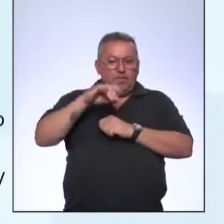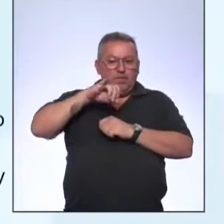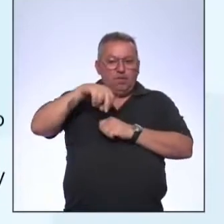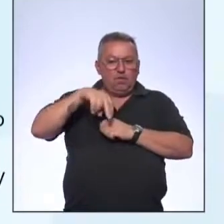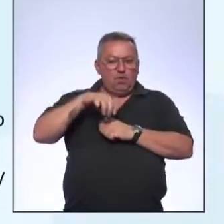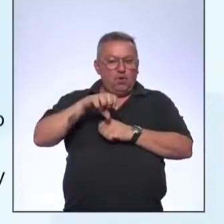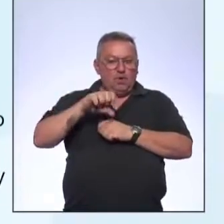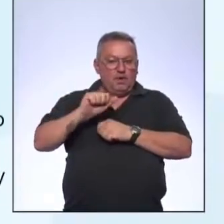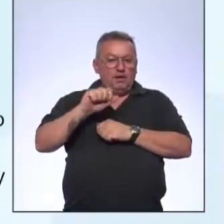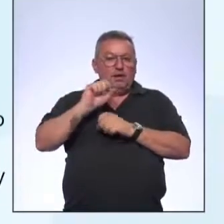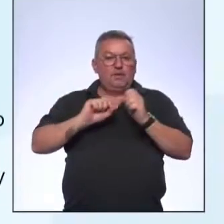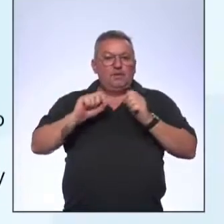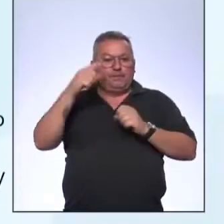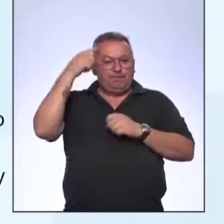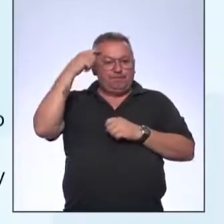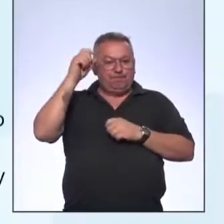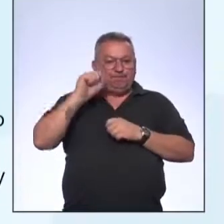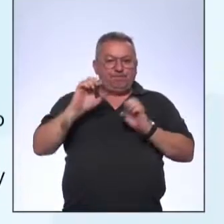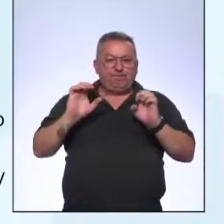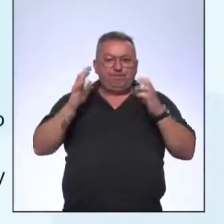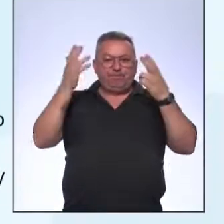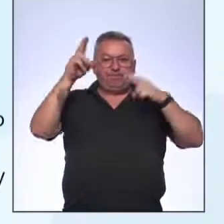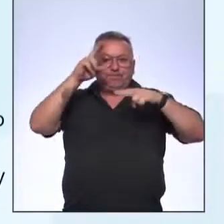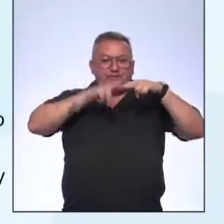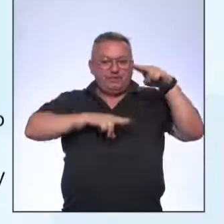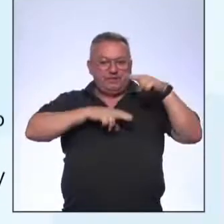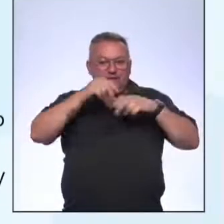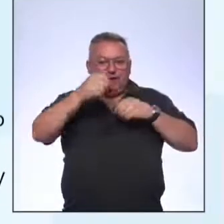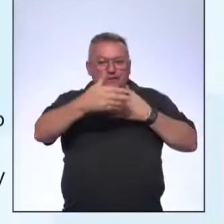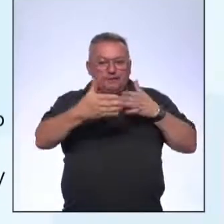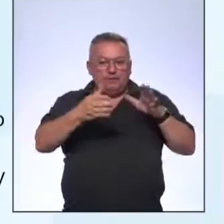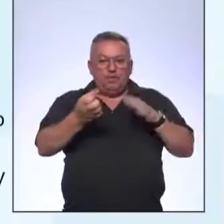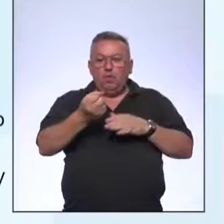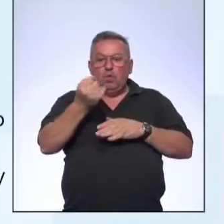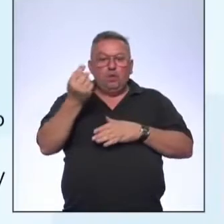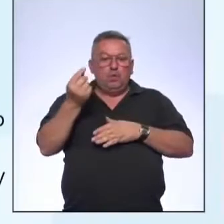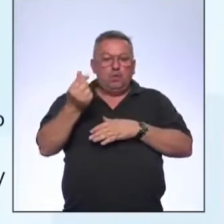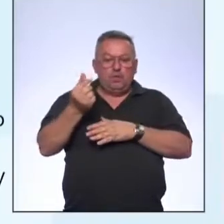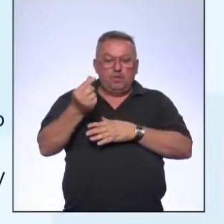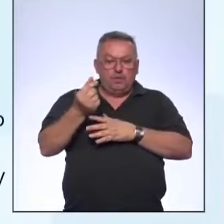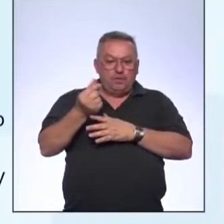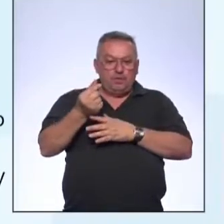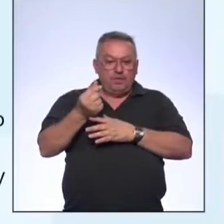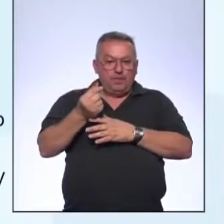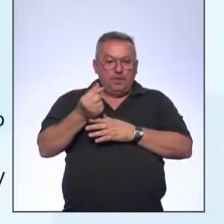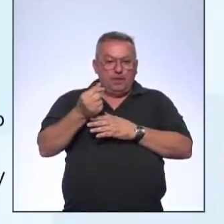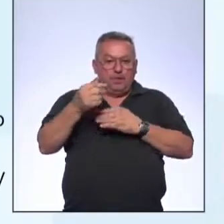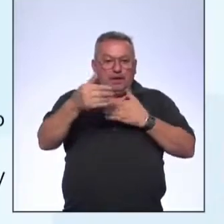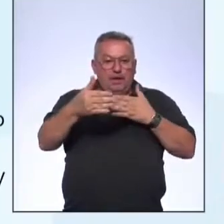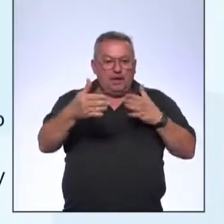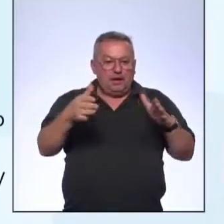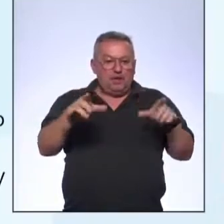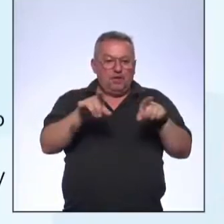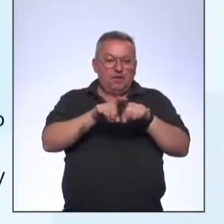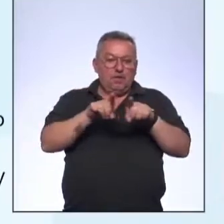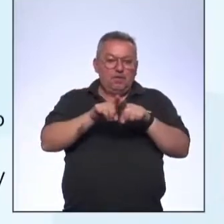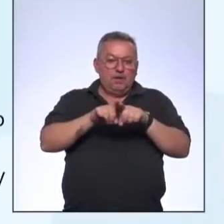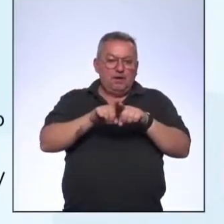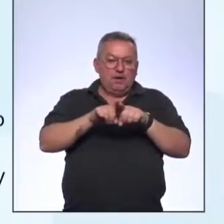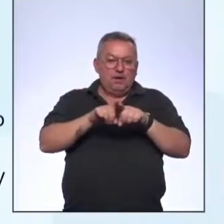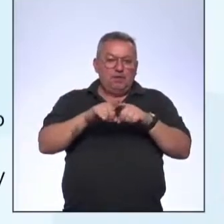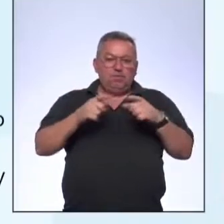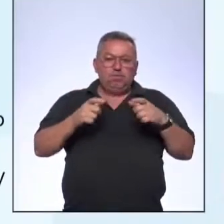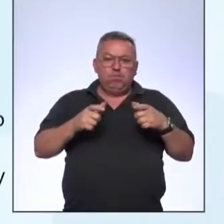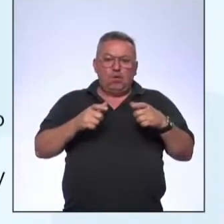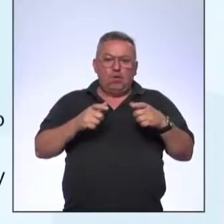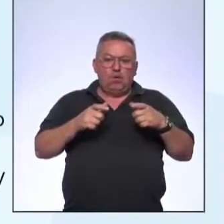Jonas que era aquela ideia da festa junina na caixa do quanto cobrava pela pela Caixa e o pote